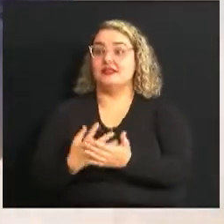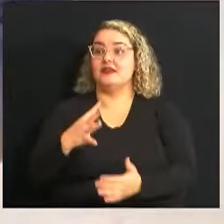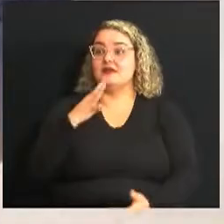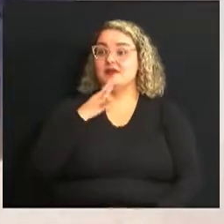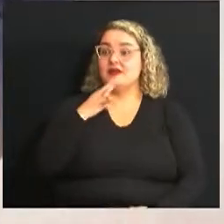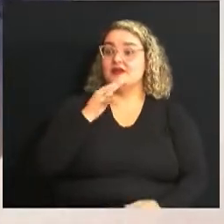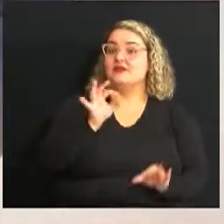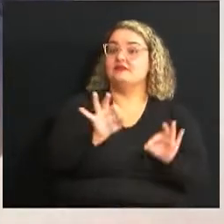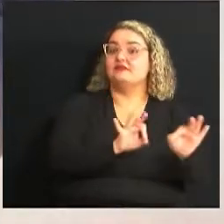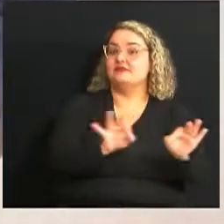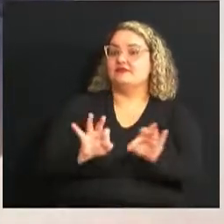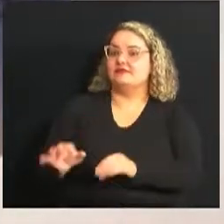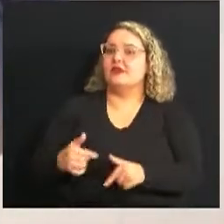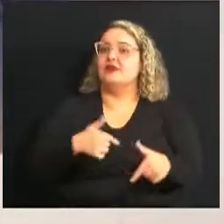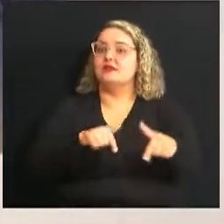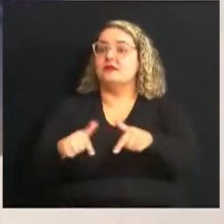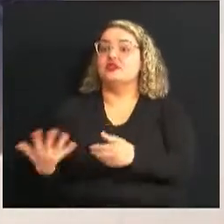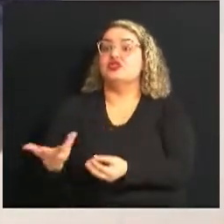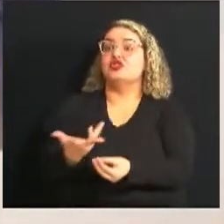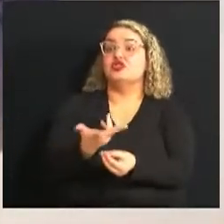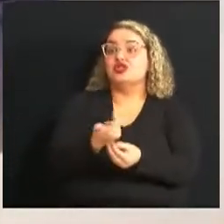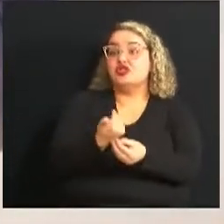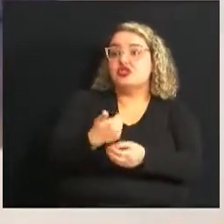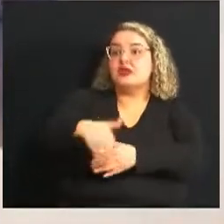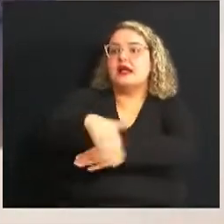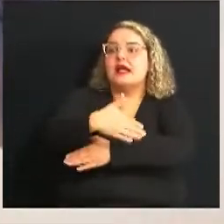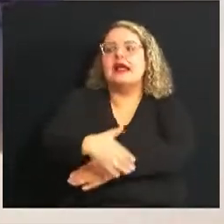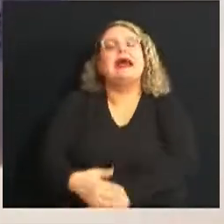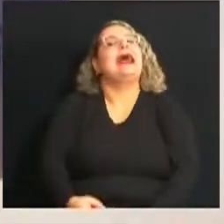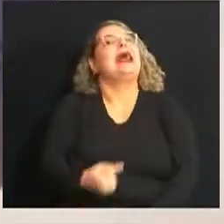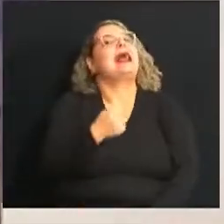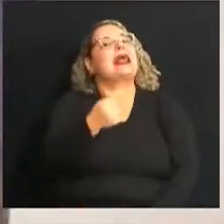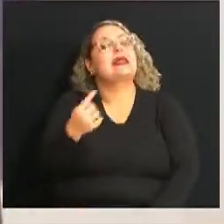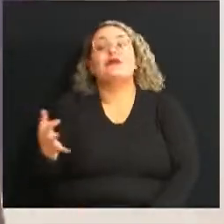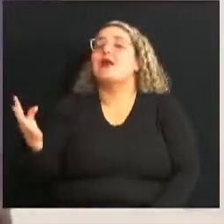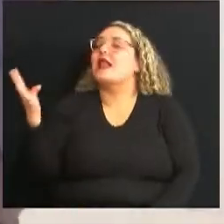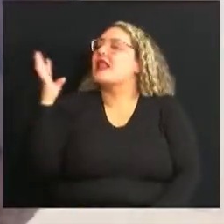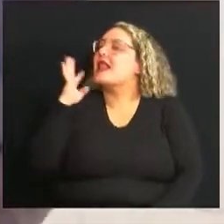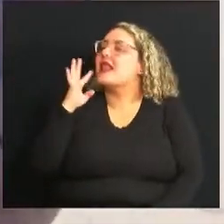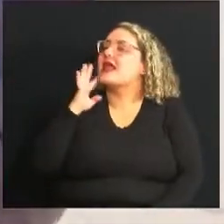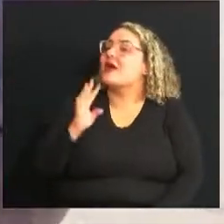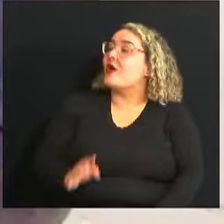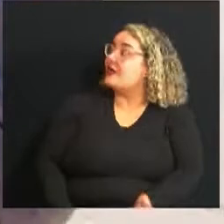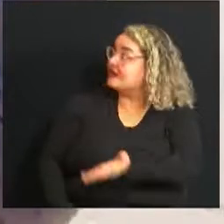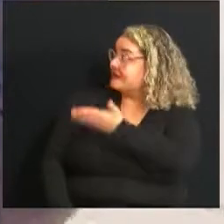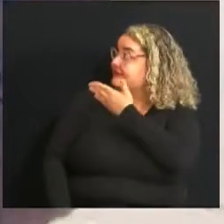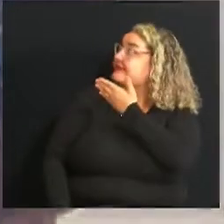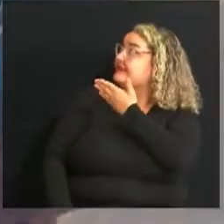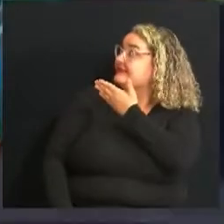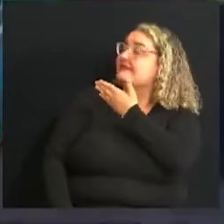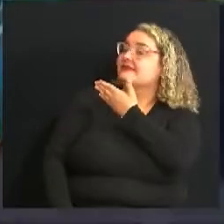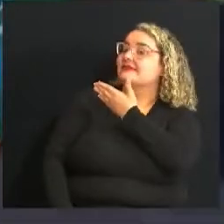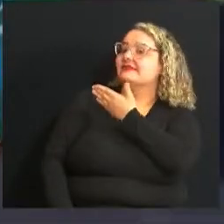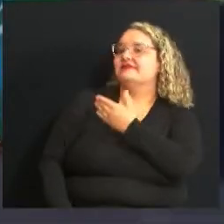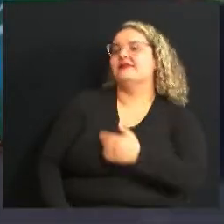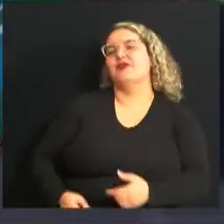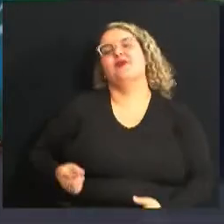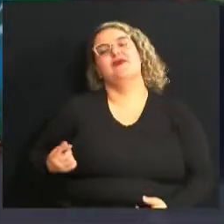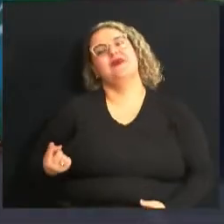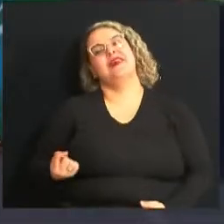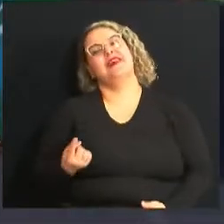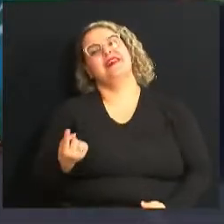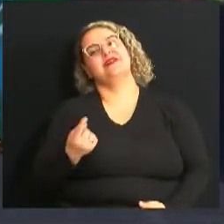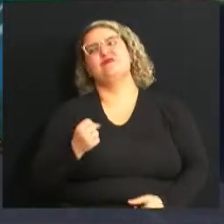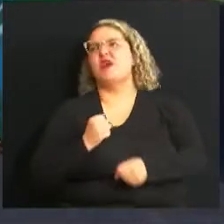trabalhos de arte de rua. Tem cada arte bacana ali, por exemplo, ó, o saudoso e eterno